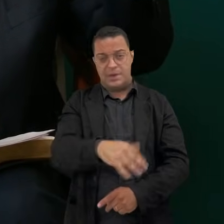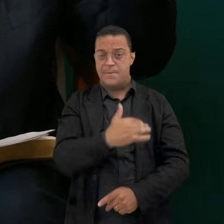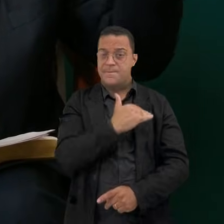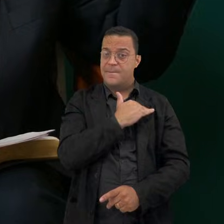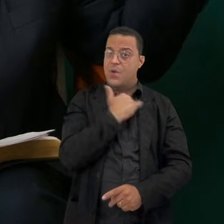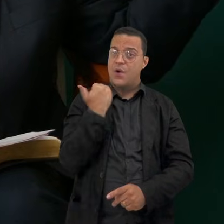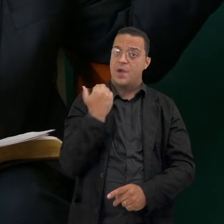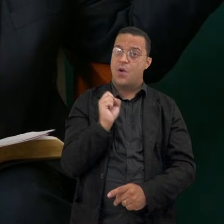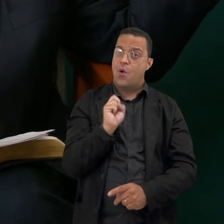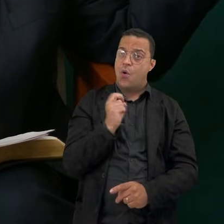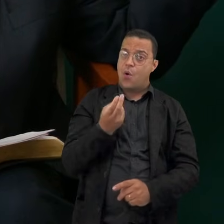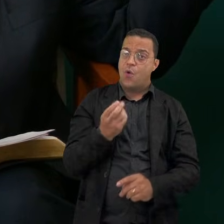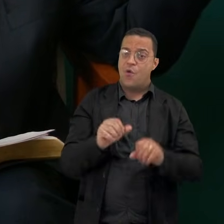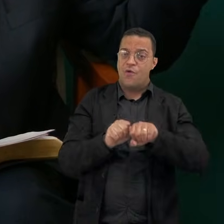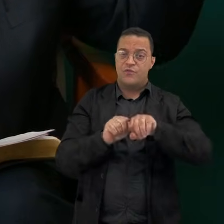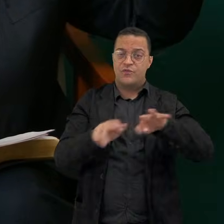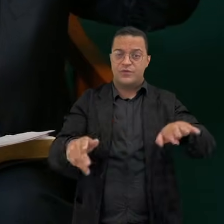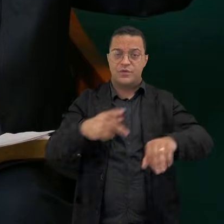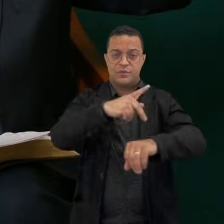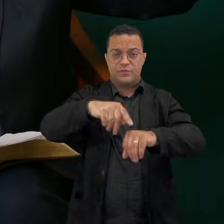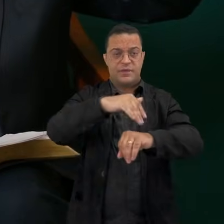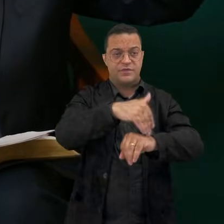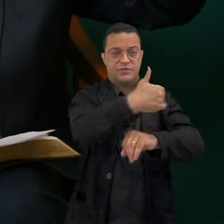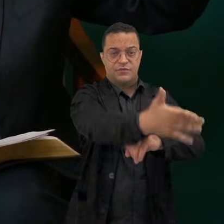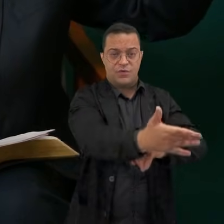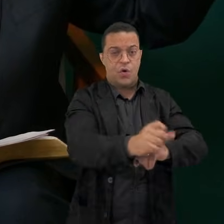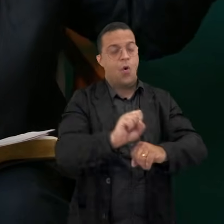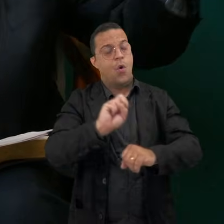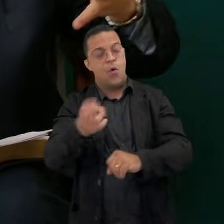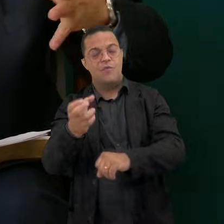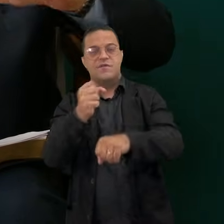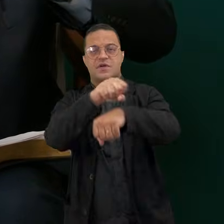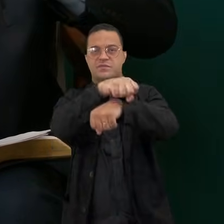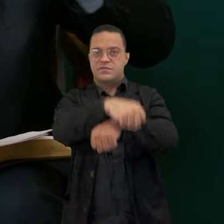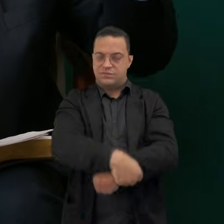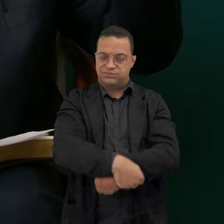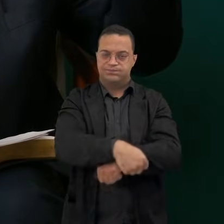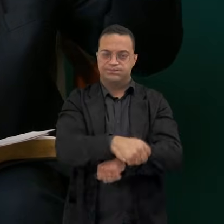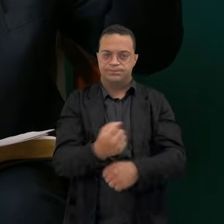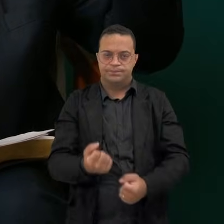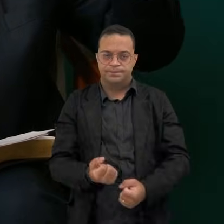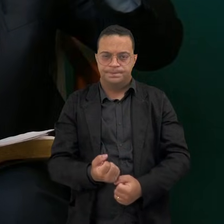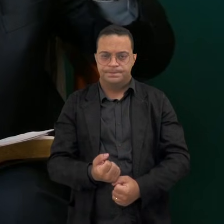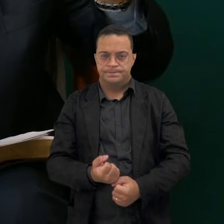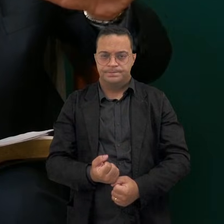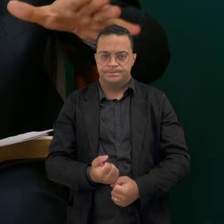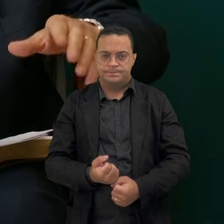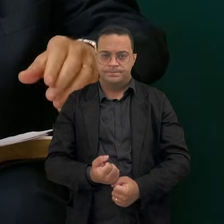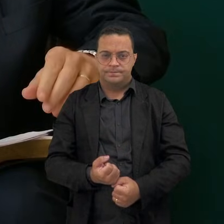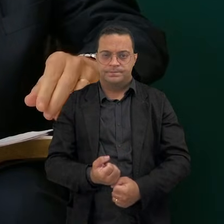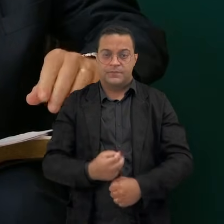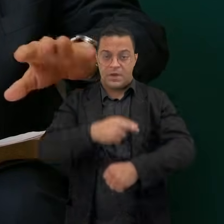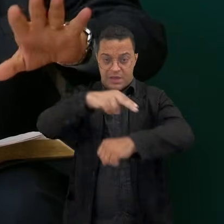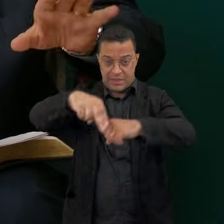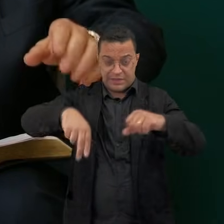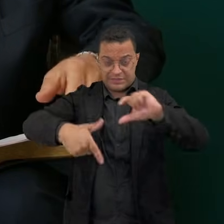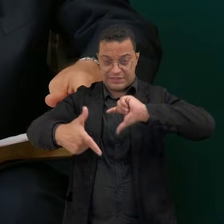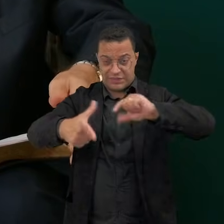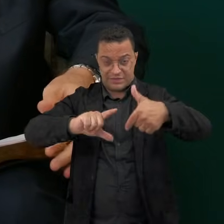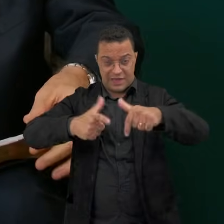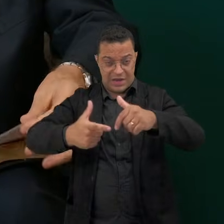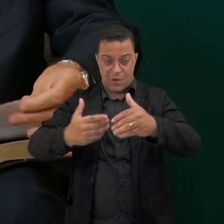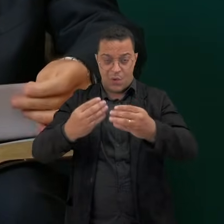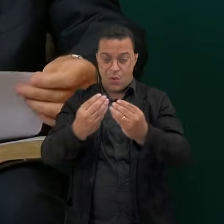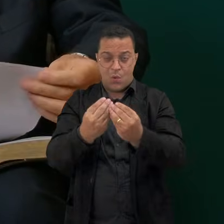ou fugiram para outros países, exatamente, ou foram levados como escravos. Sim. Então, a nação foi realmente dizimada, aquela